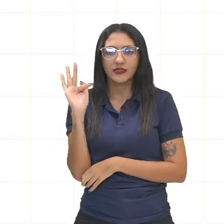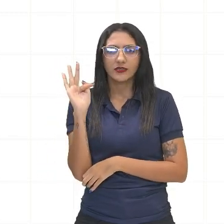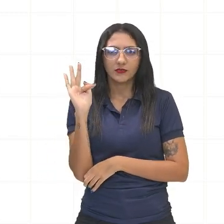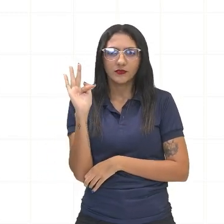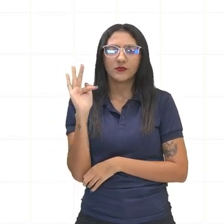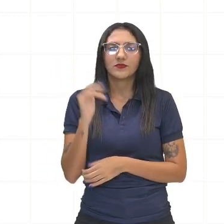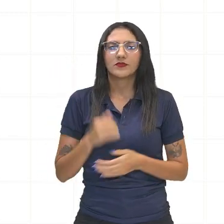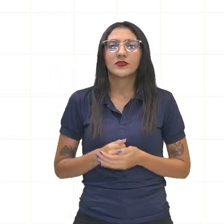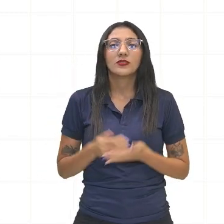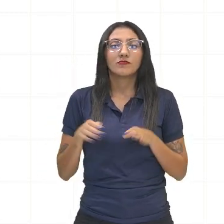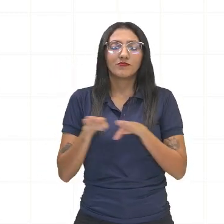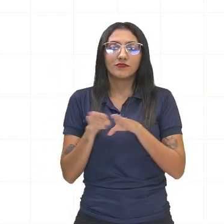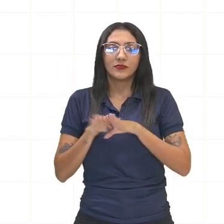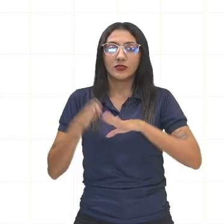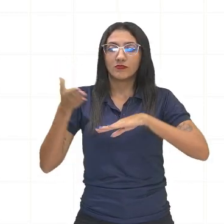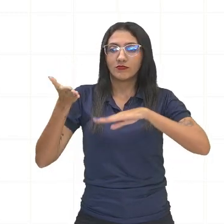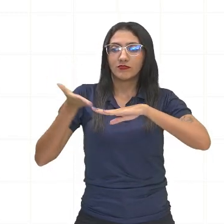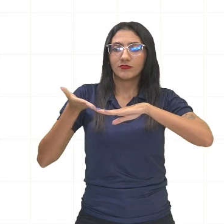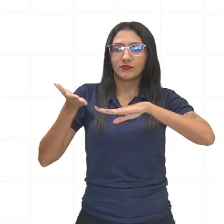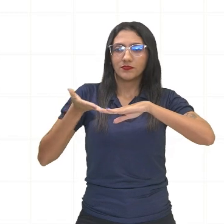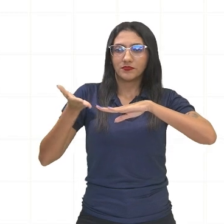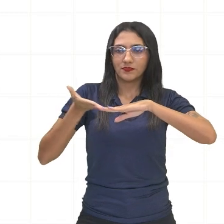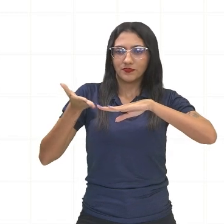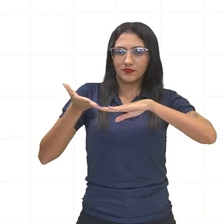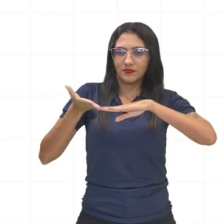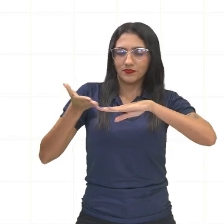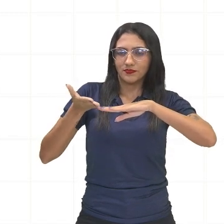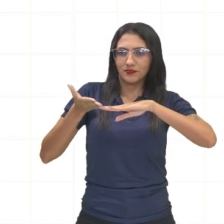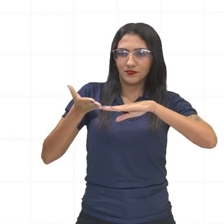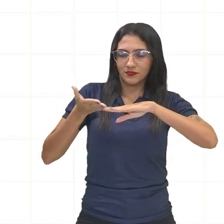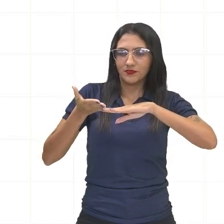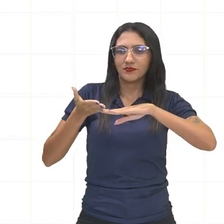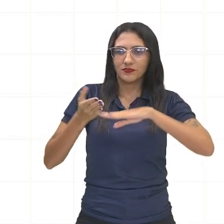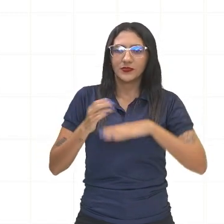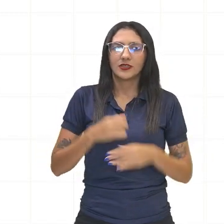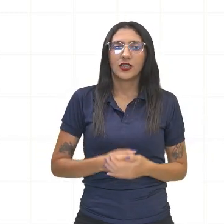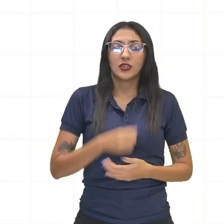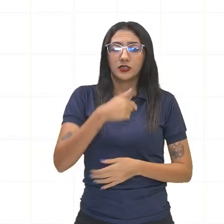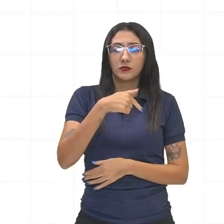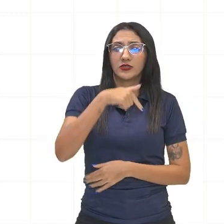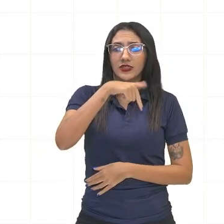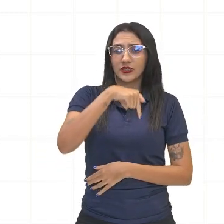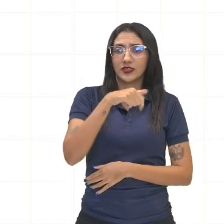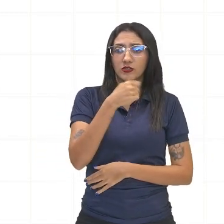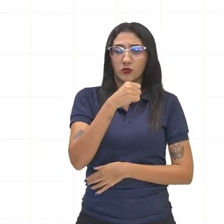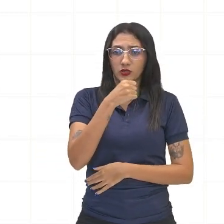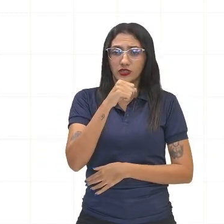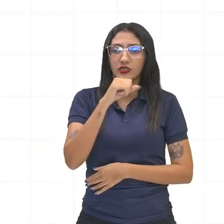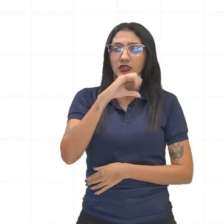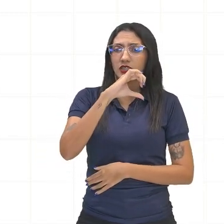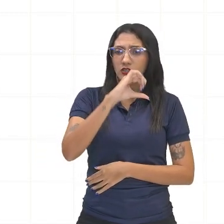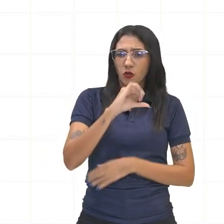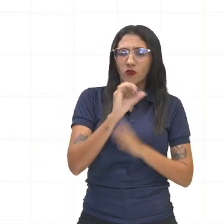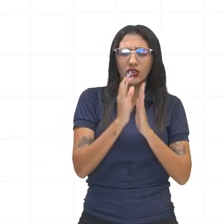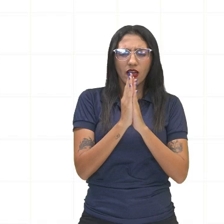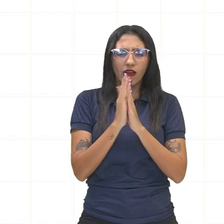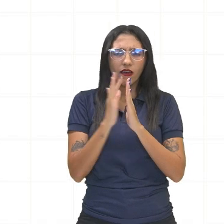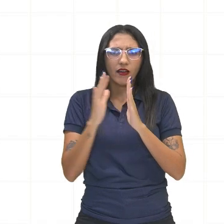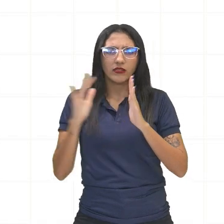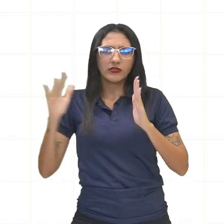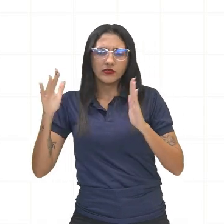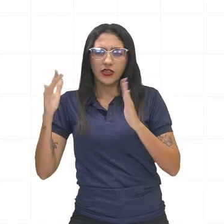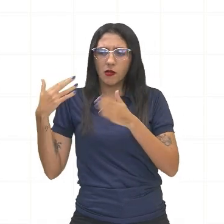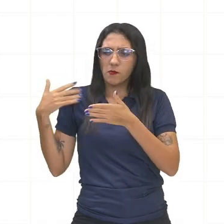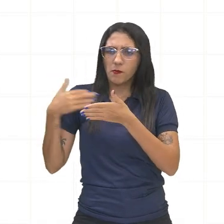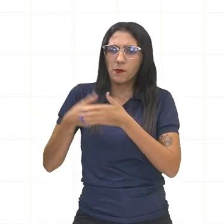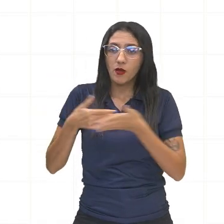1789, e nós temos, então, a Idade Contemporânea, que vai de 1789, lá da Revolução Francesa, até os